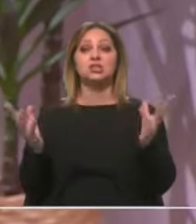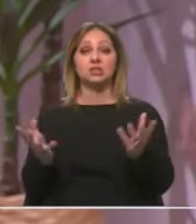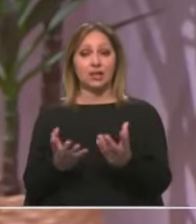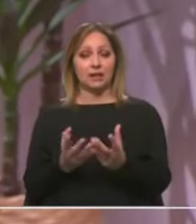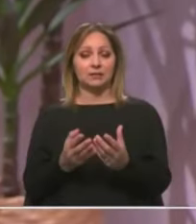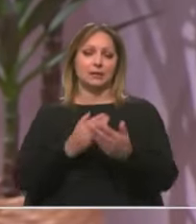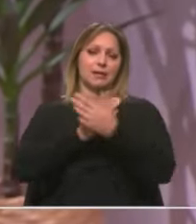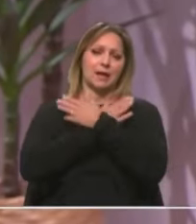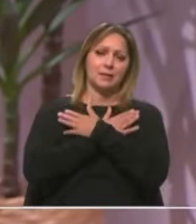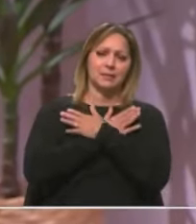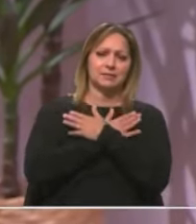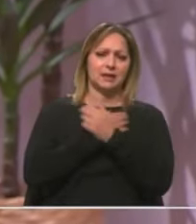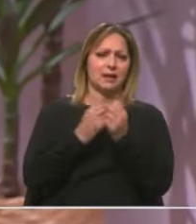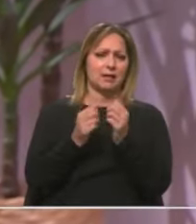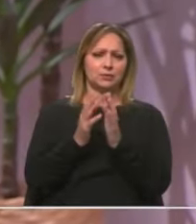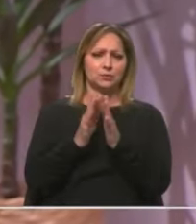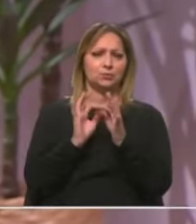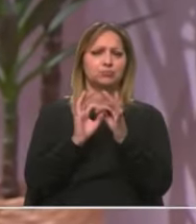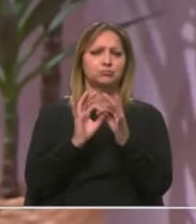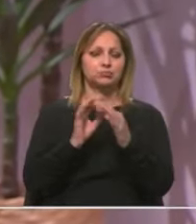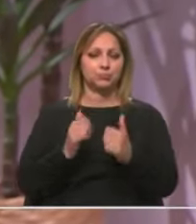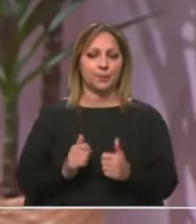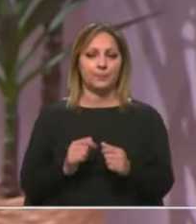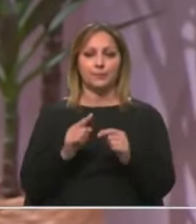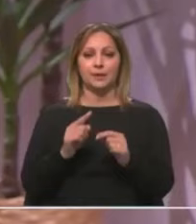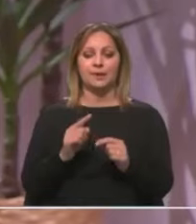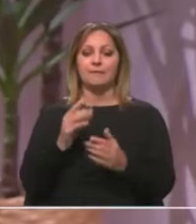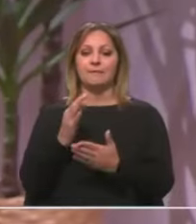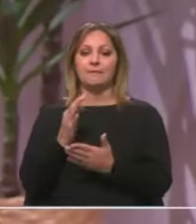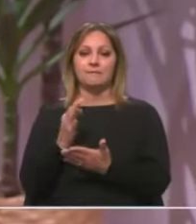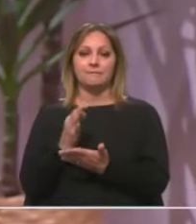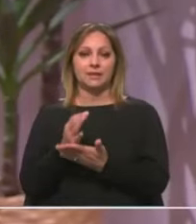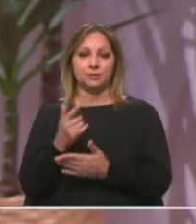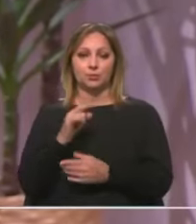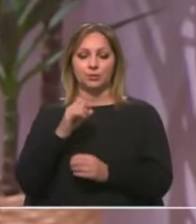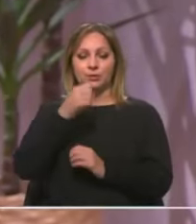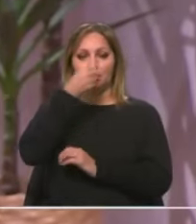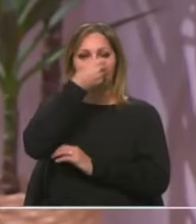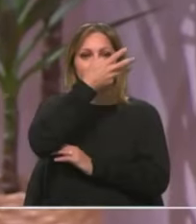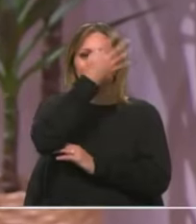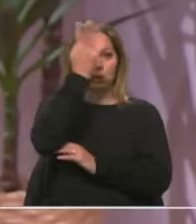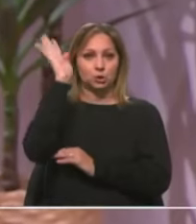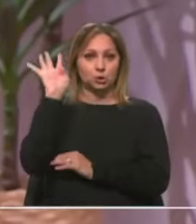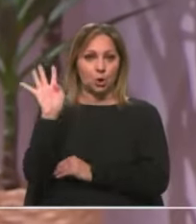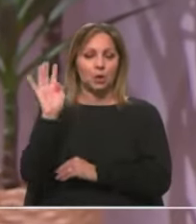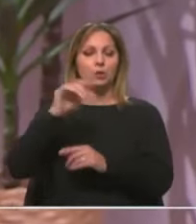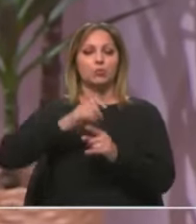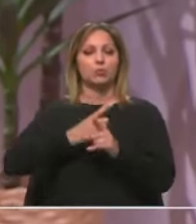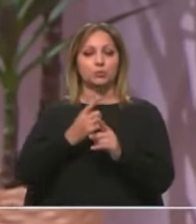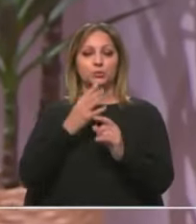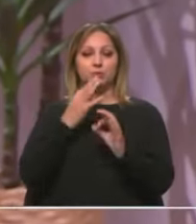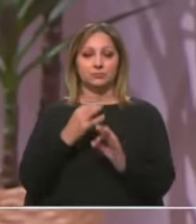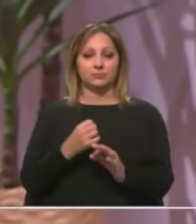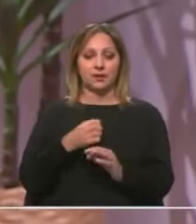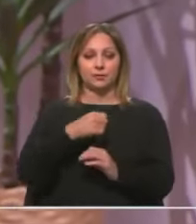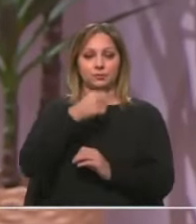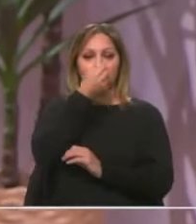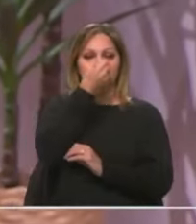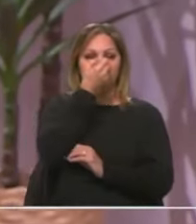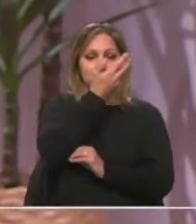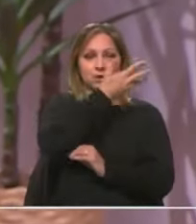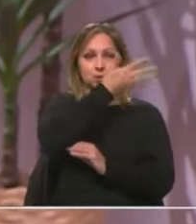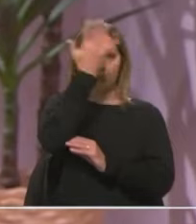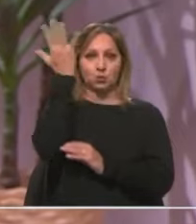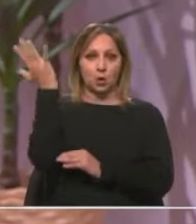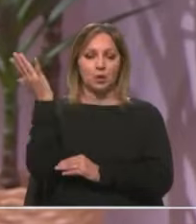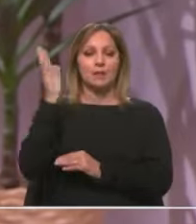Amizades e tudo por aí fora. Outra que não pode faltar é o girassol, Ah. porque o girassol, de facto, traz